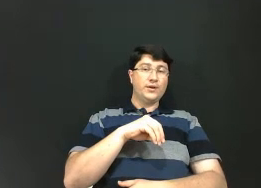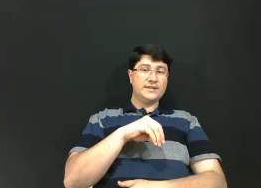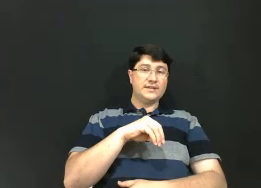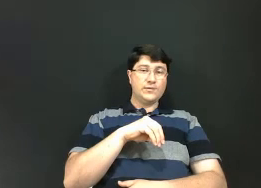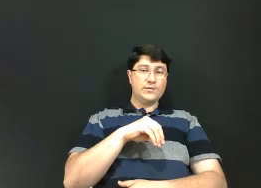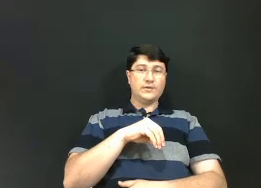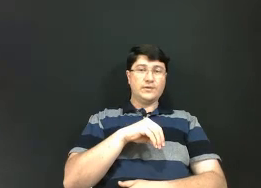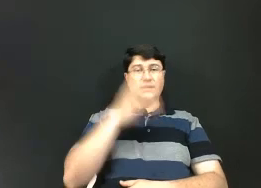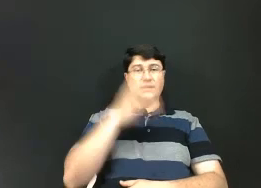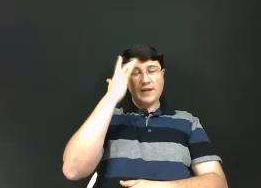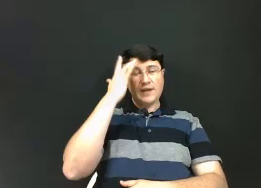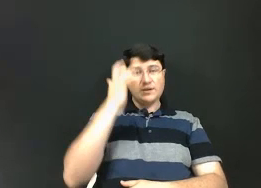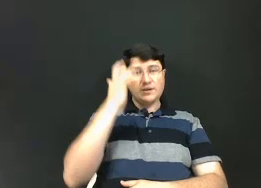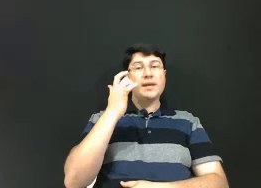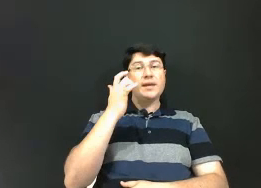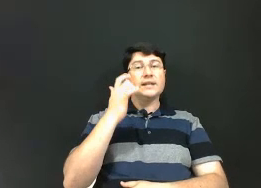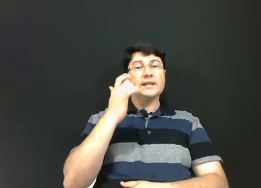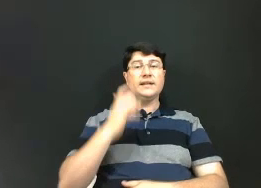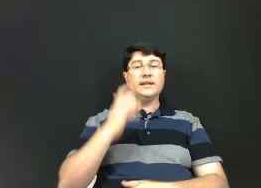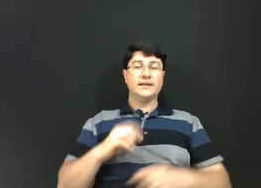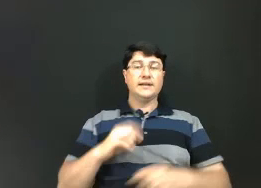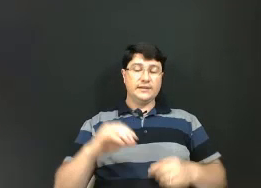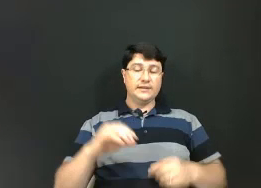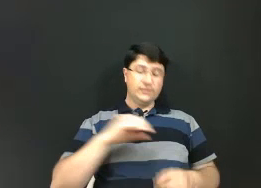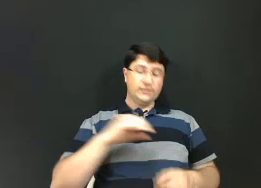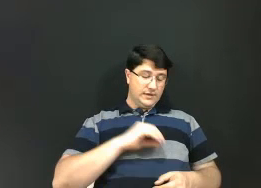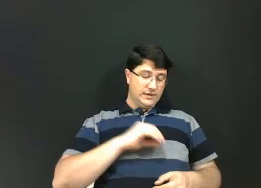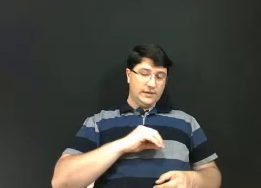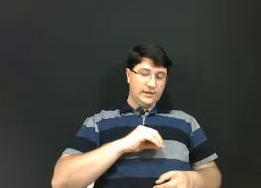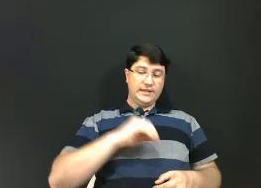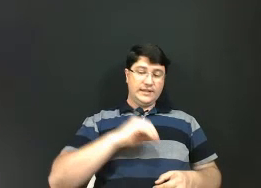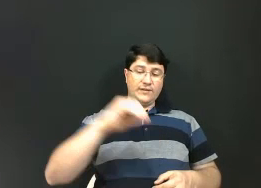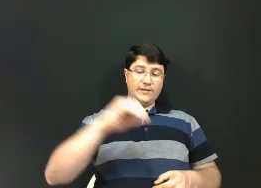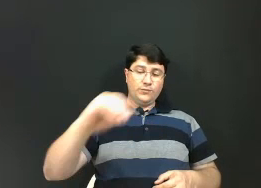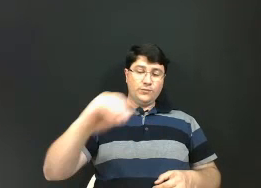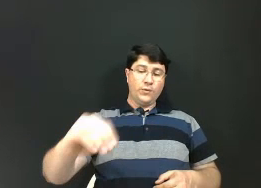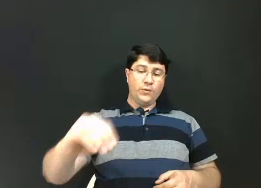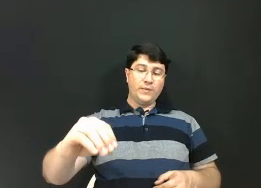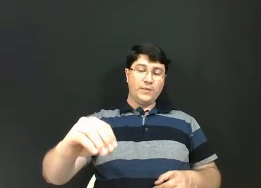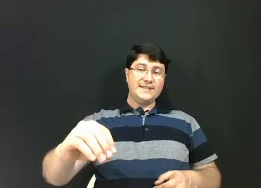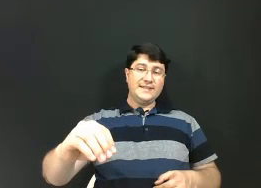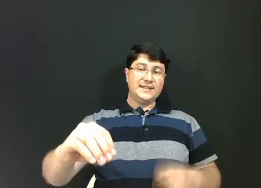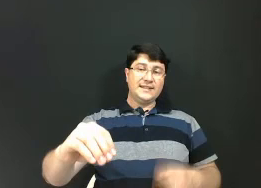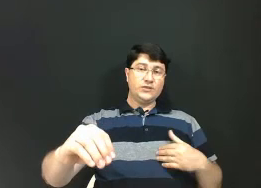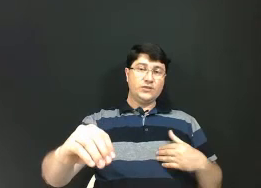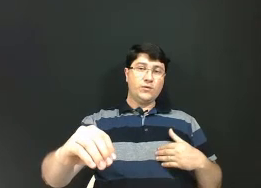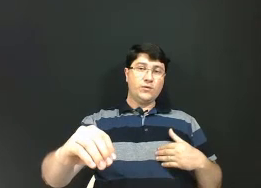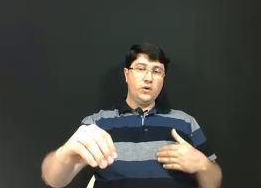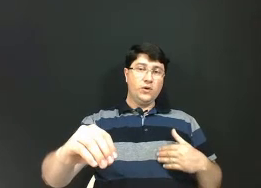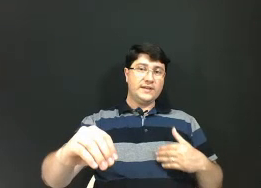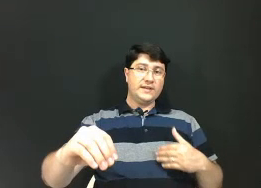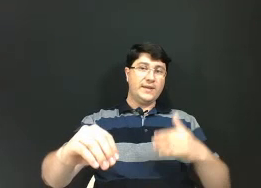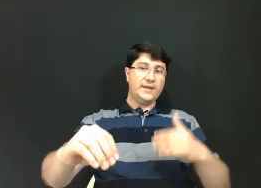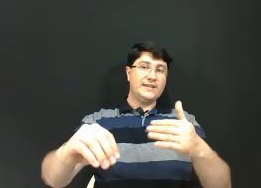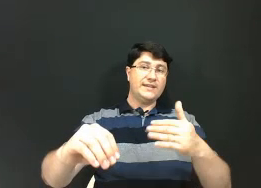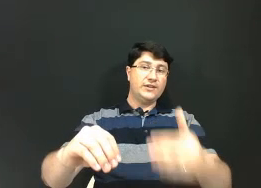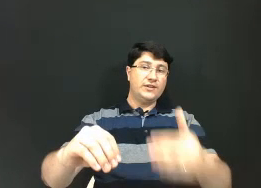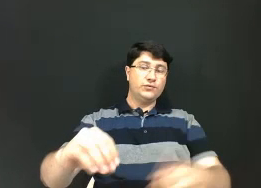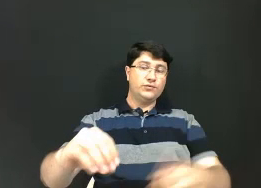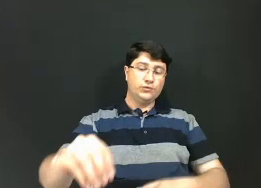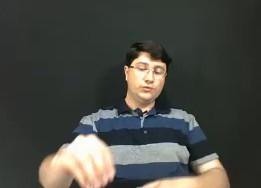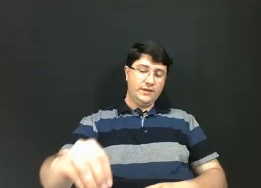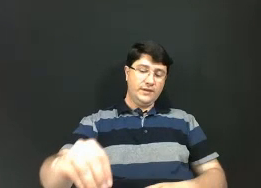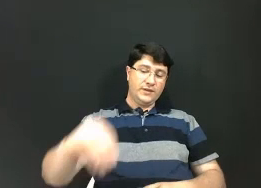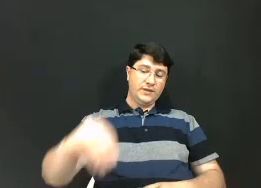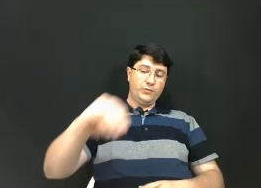mais próximo, que no caso é amanhã, né? Então, ele estava num ponto mais distante do meu corpo, quer dizer, mais à